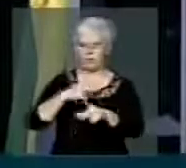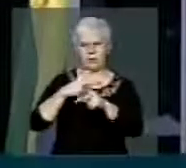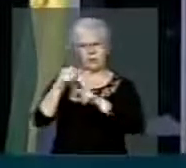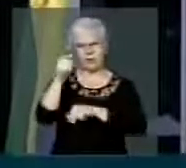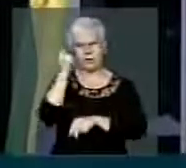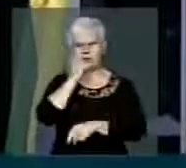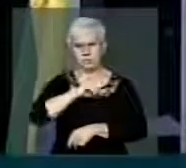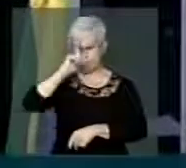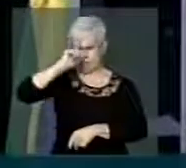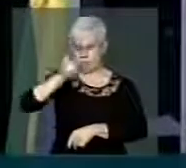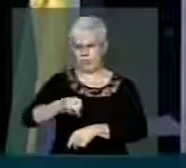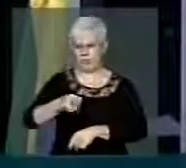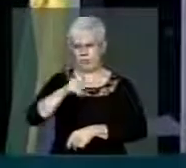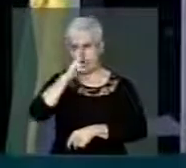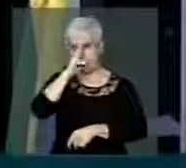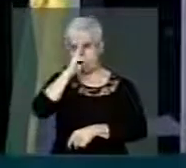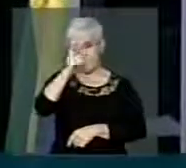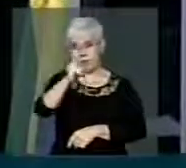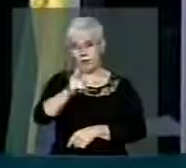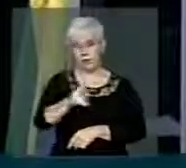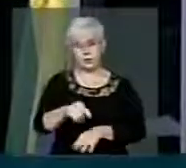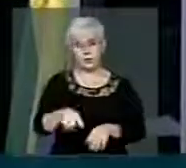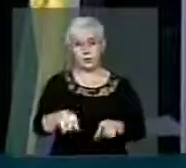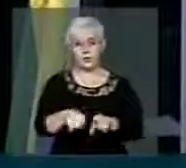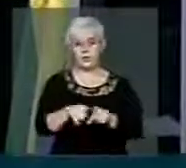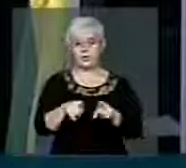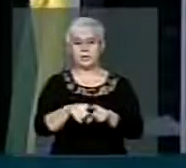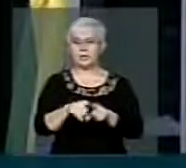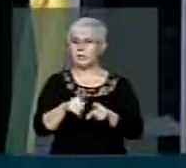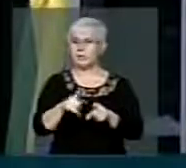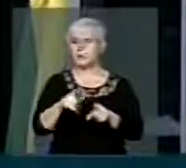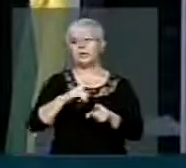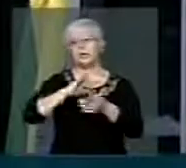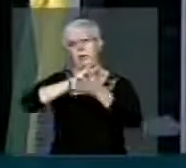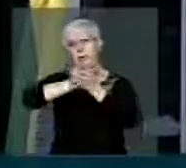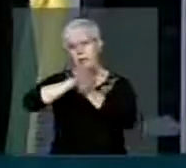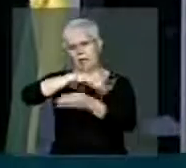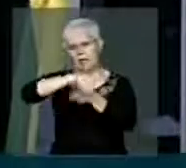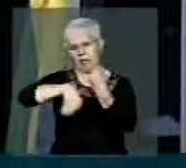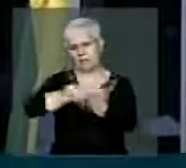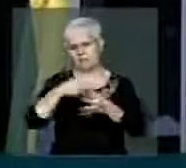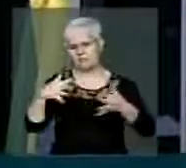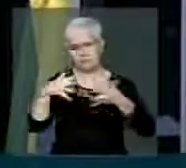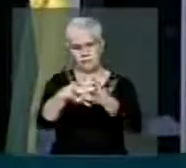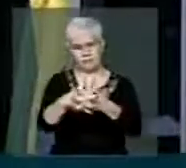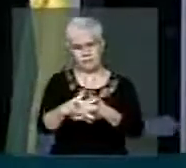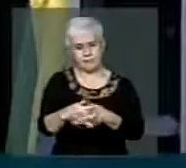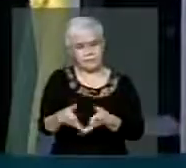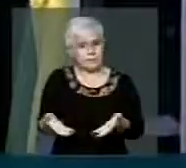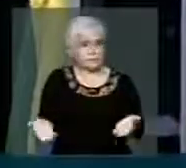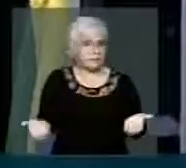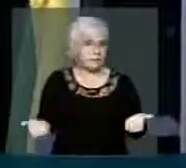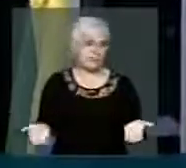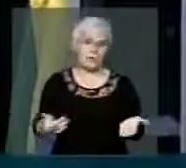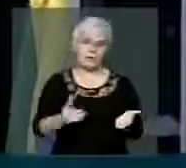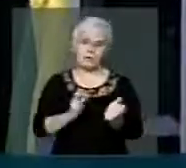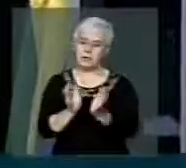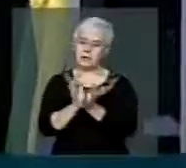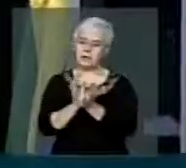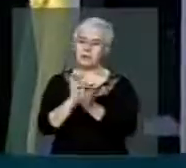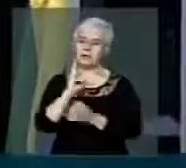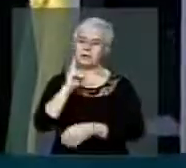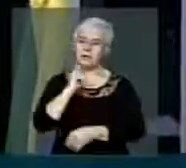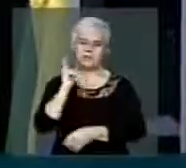que tem a grande força, que causa os grandes desequilíbrios. E aí temos câmaras de